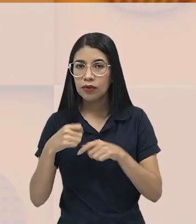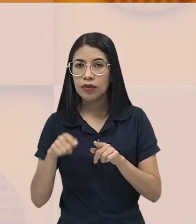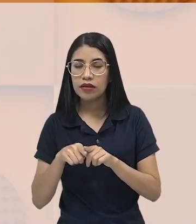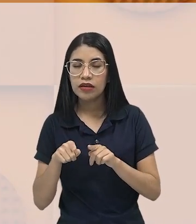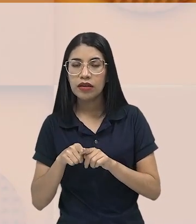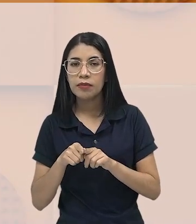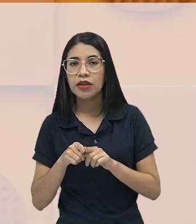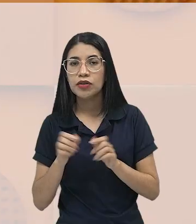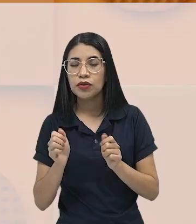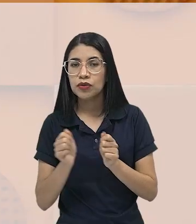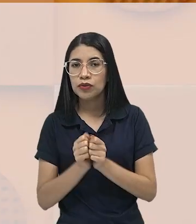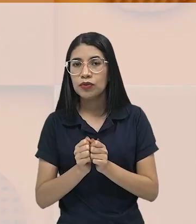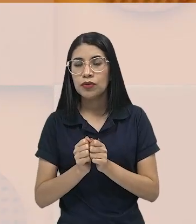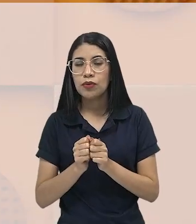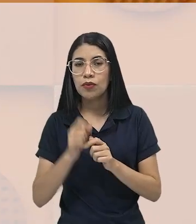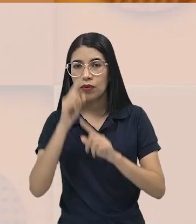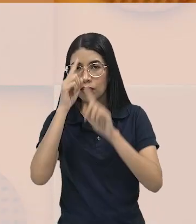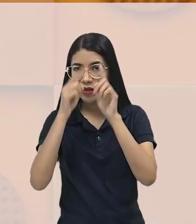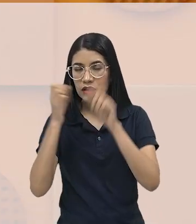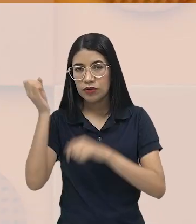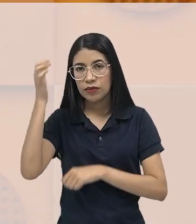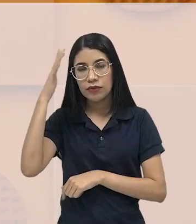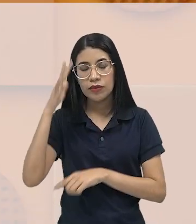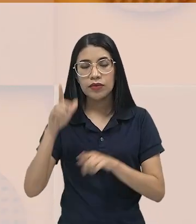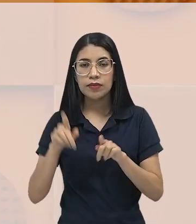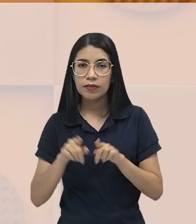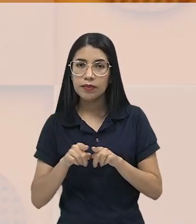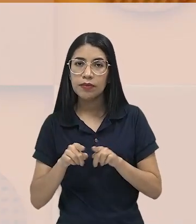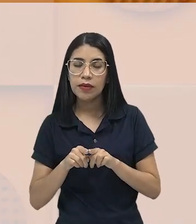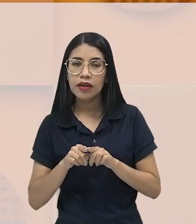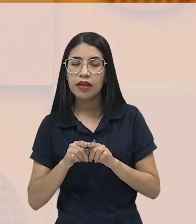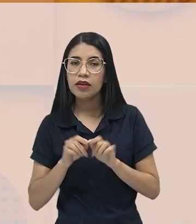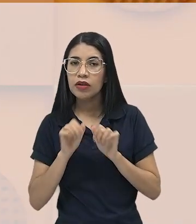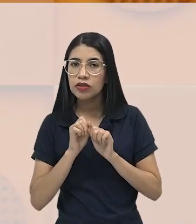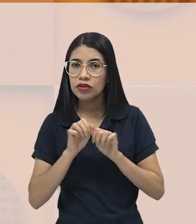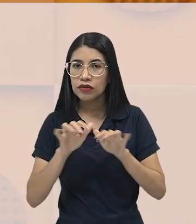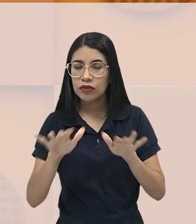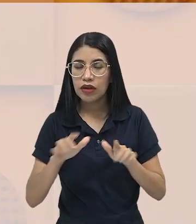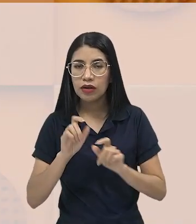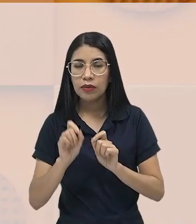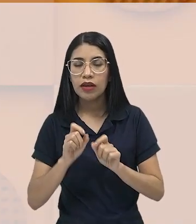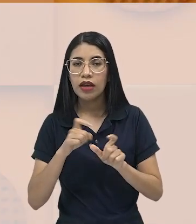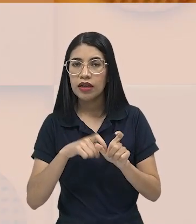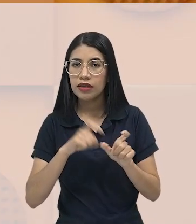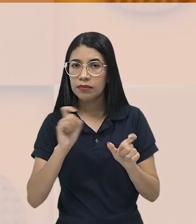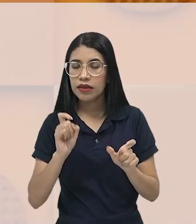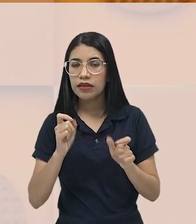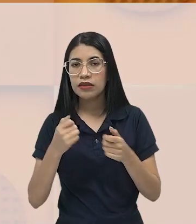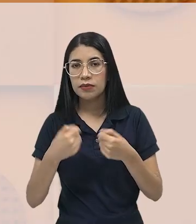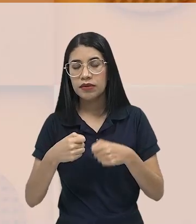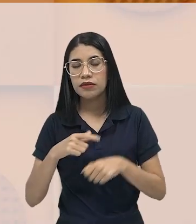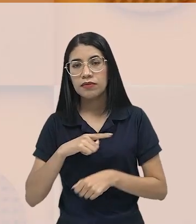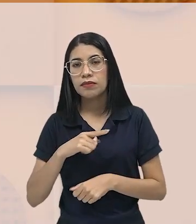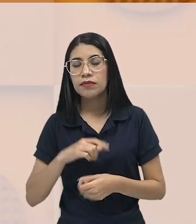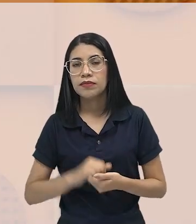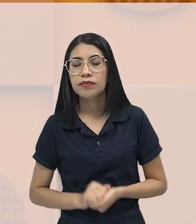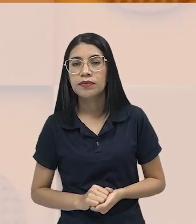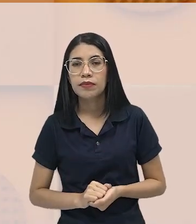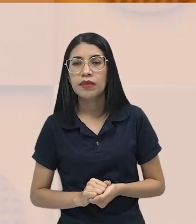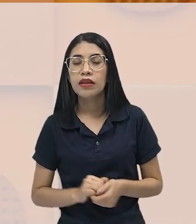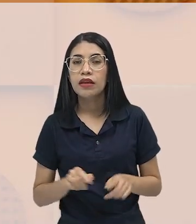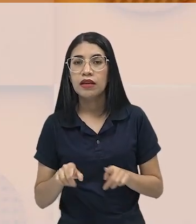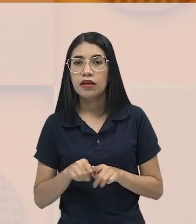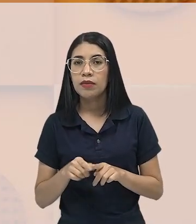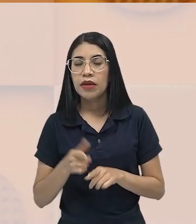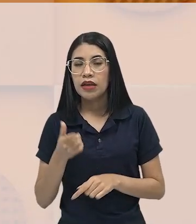ideias iluministas, eles vão passar ali a reverberar ideias de independência, tá bom? E aí eles vão